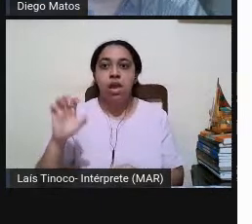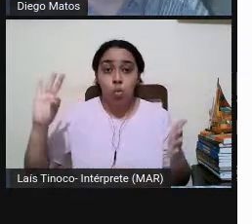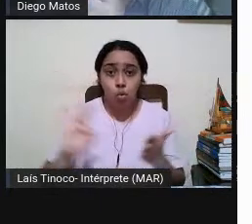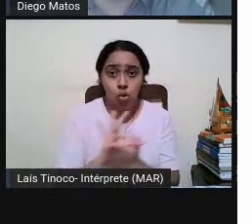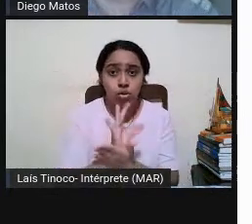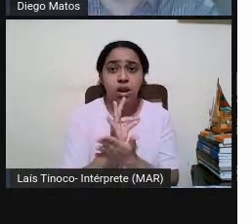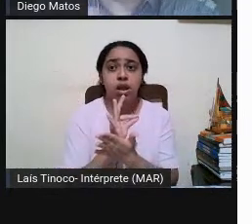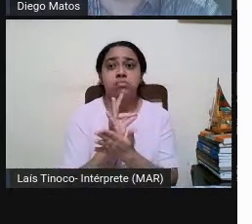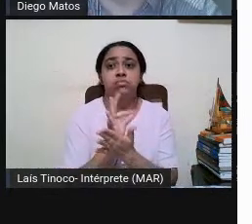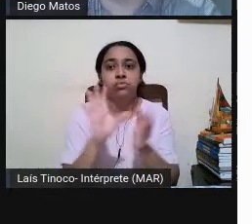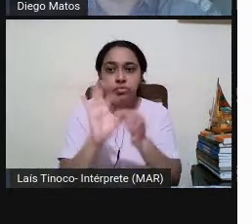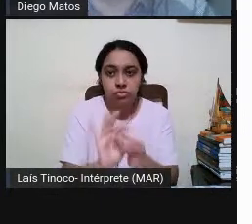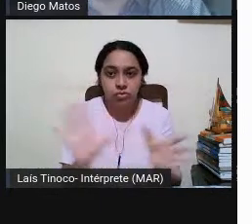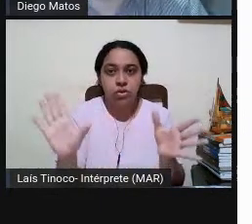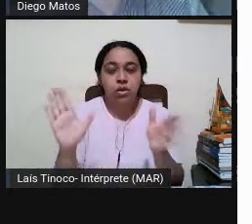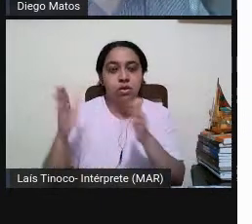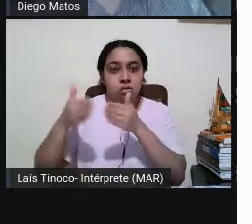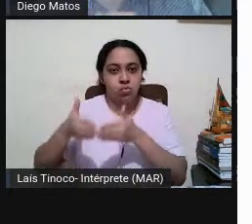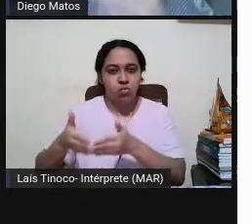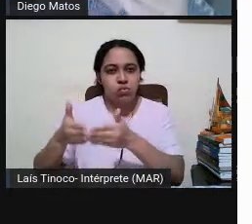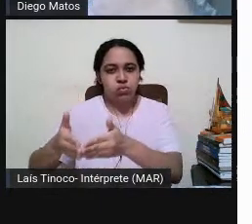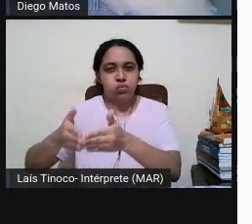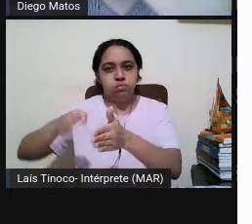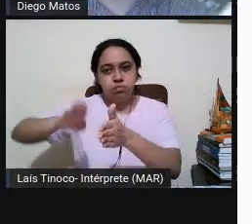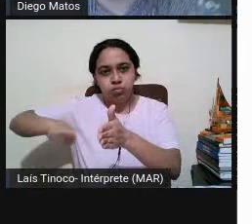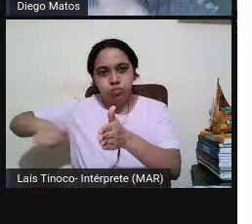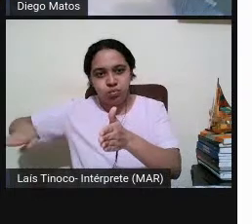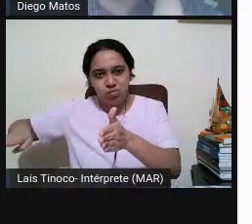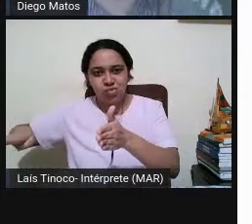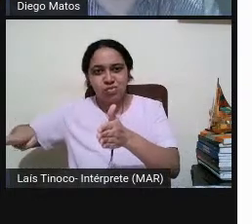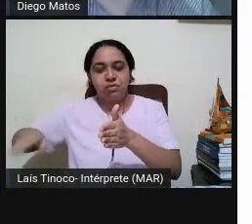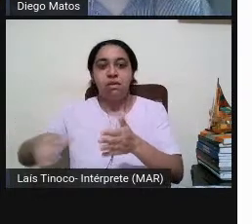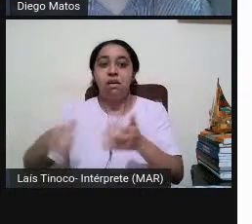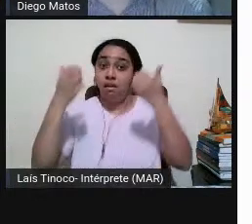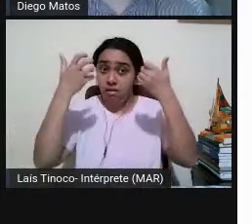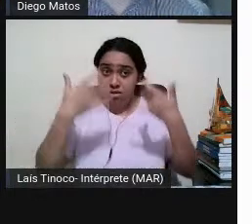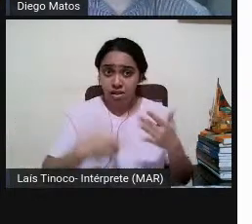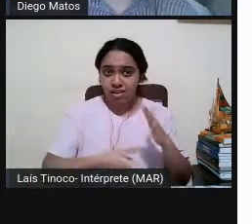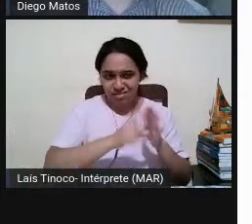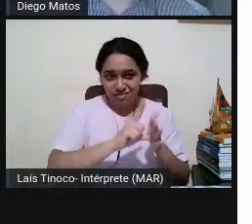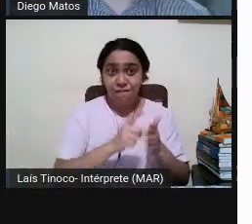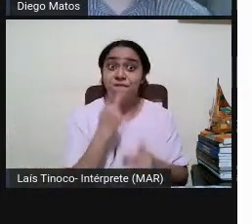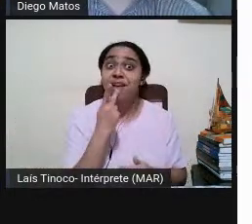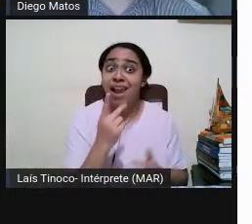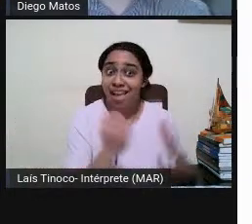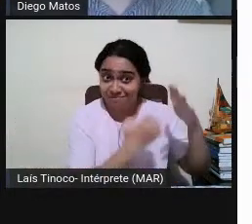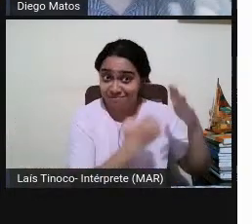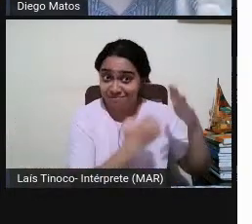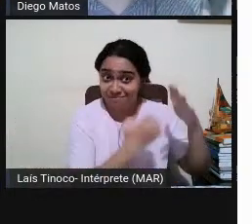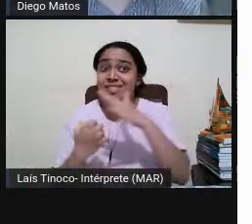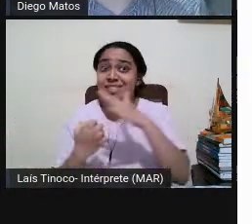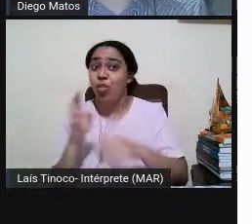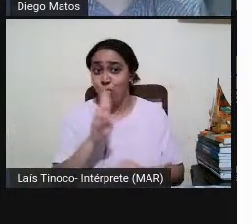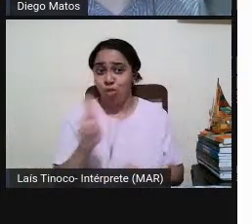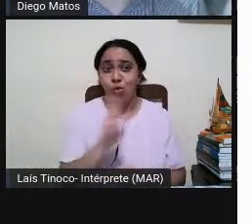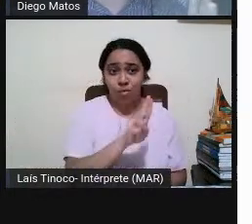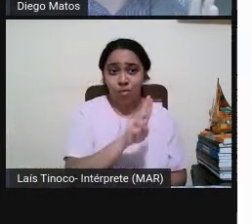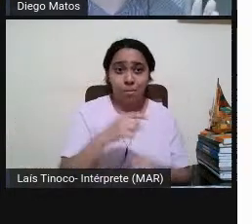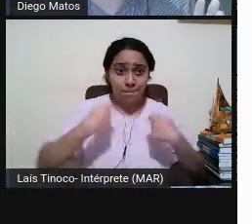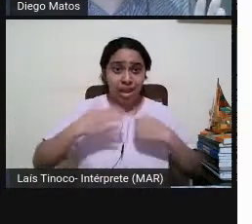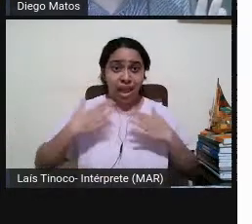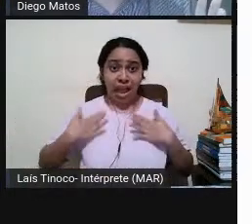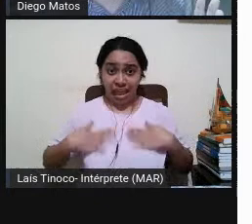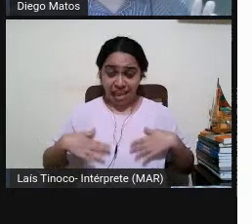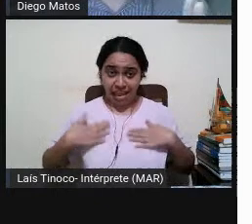Franco Maranhão acordo pegar demonstração dativo tá antes de eu falar que eu vou falar das empresas aqui eu tenho que quase